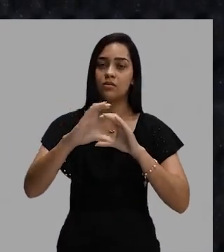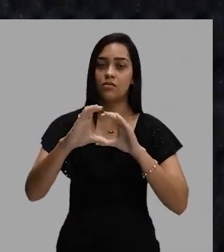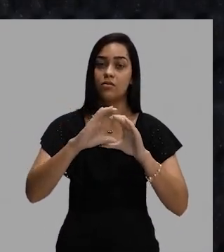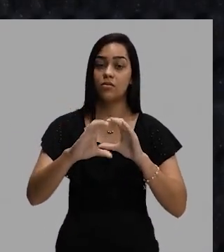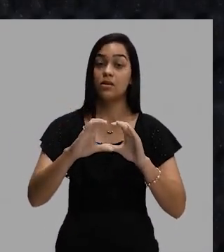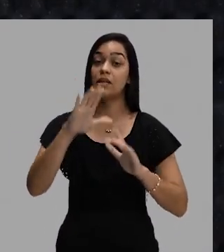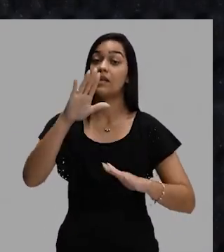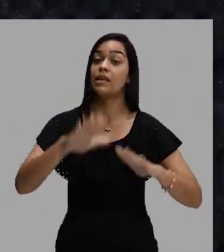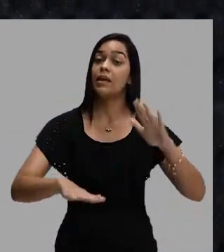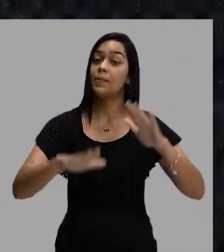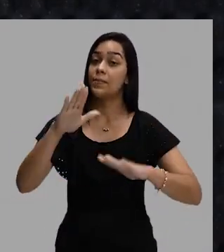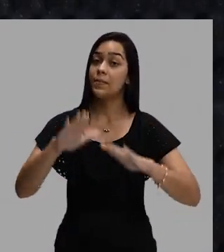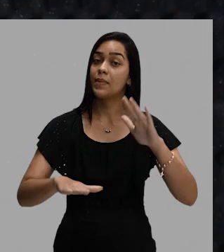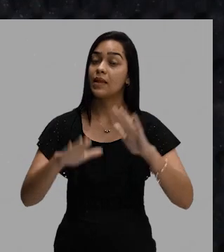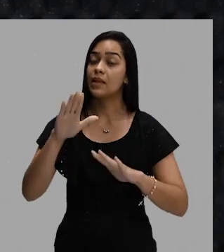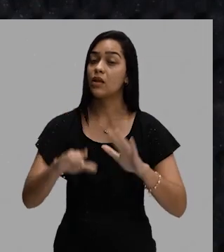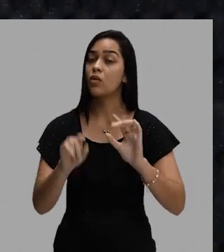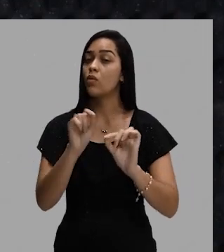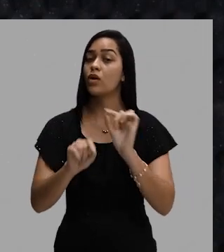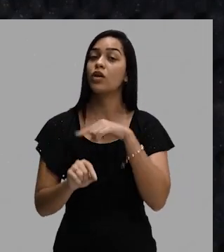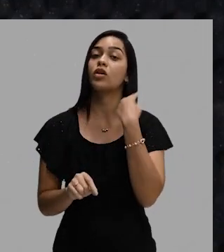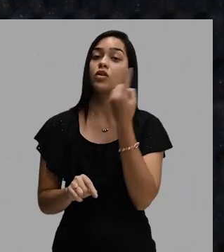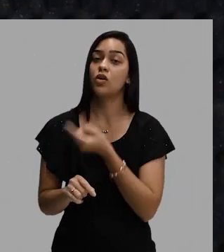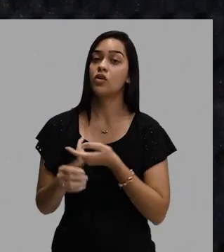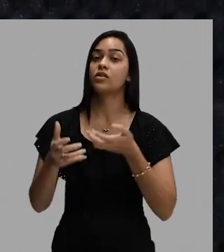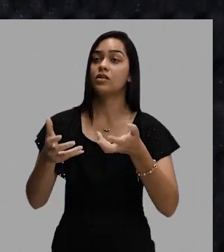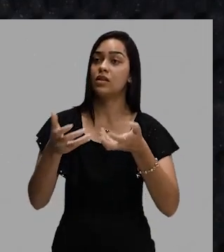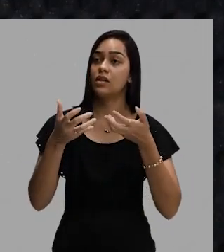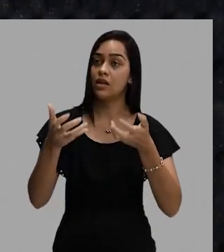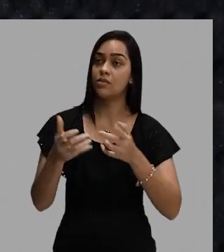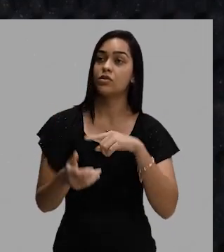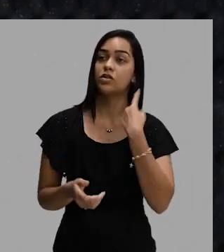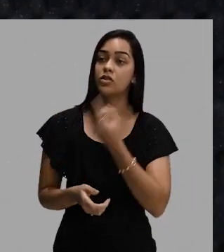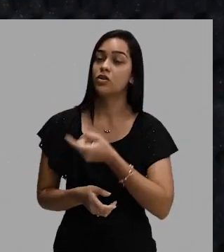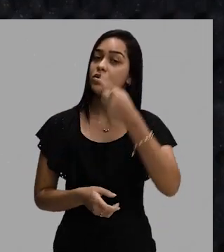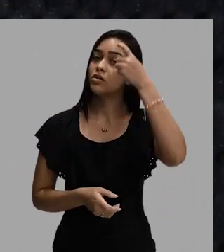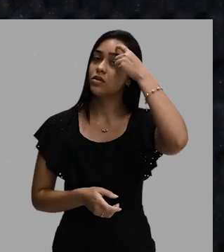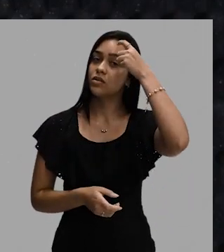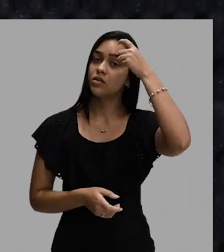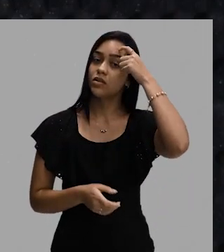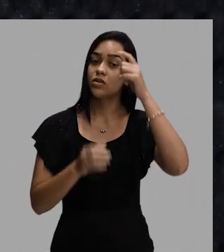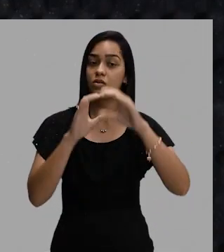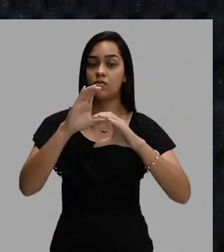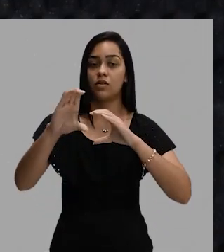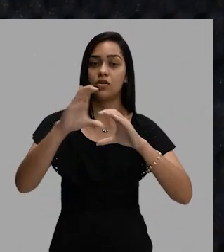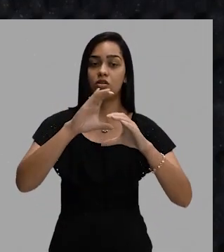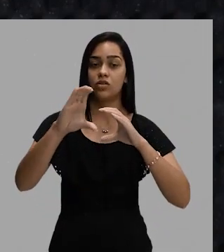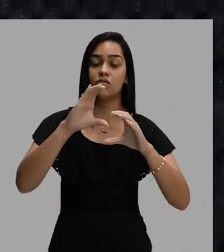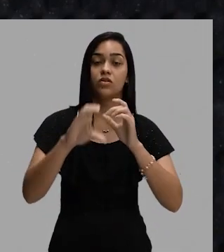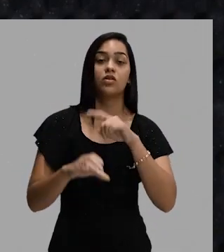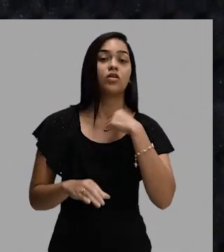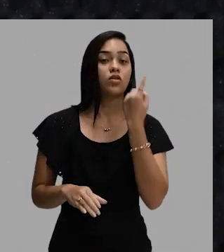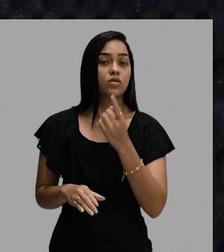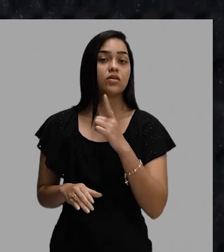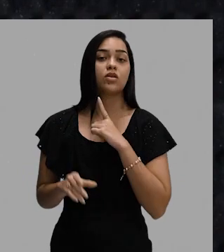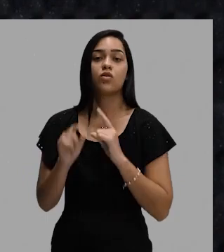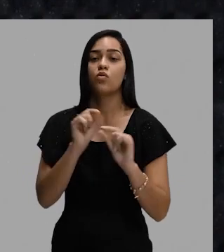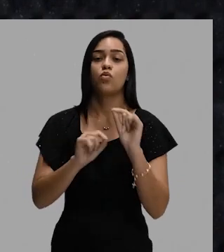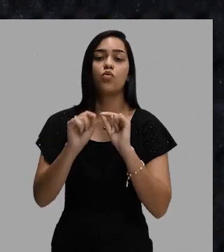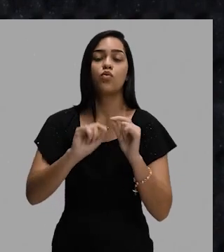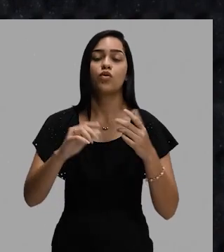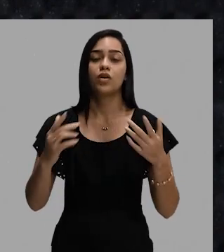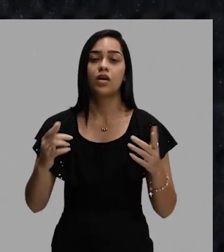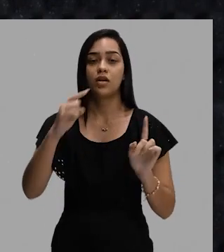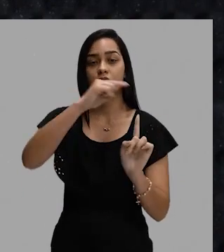E dependendo daquilo que nós queremos, dependendo das nossas intenções comunicativas, nós vamos recorrer a